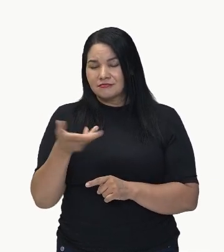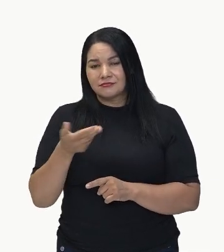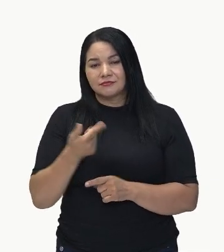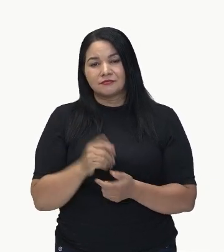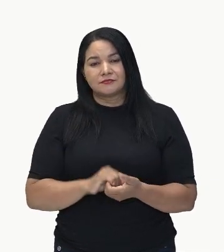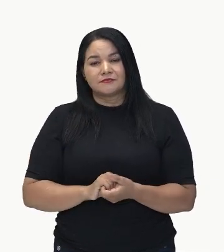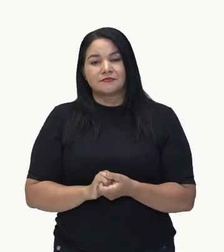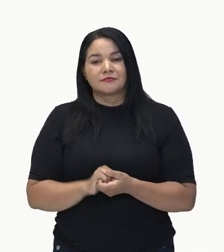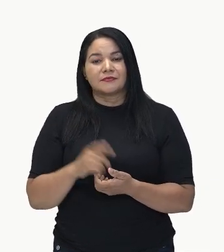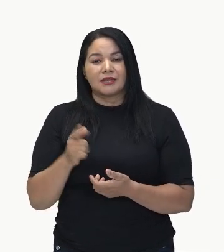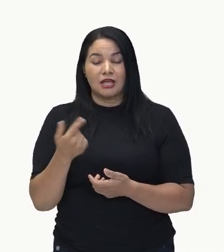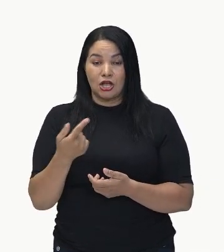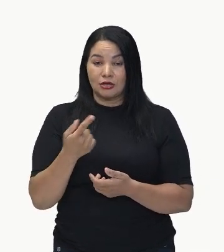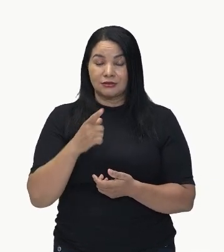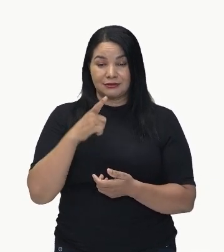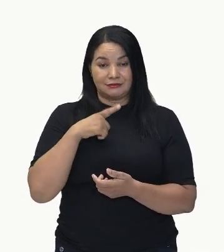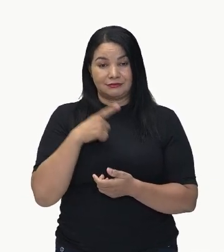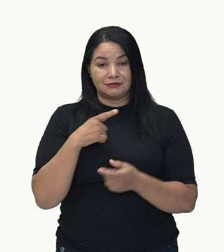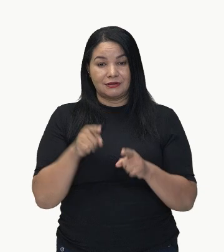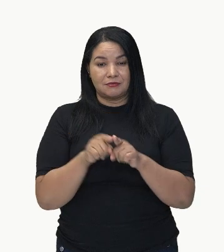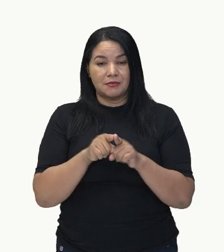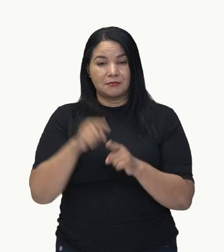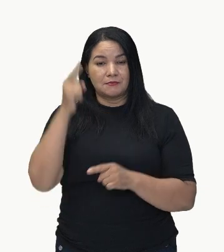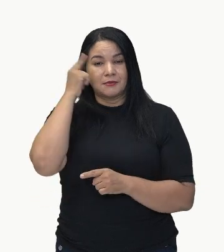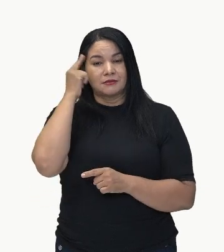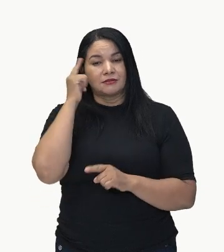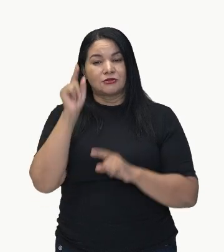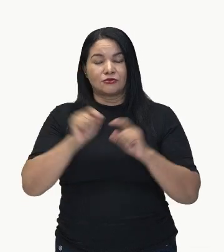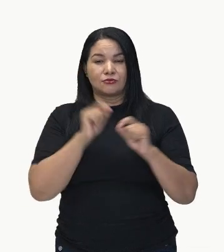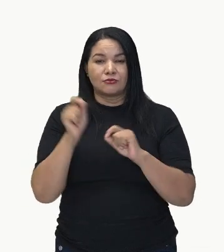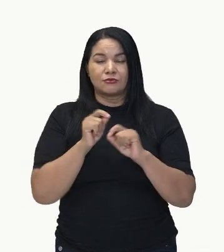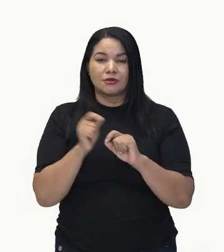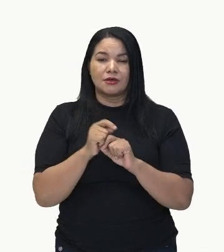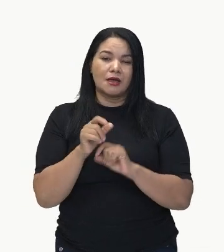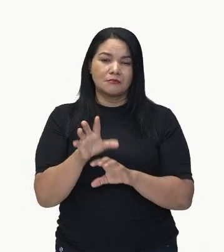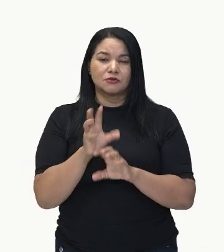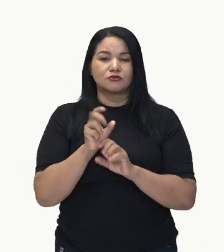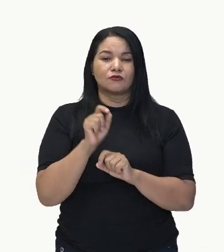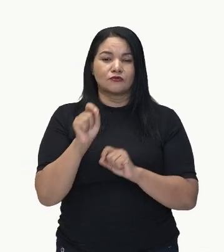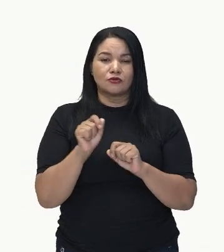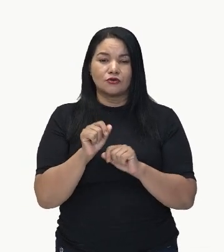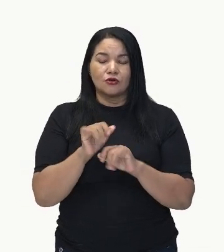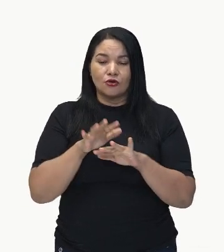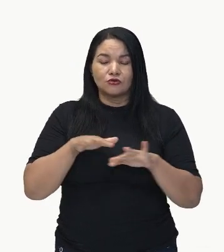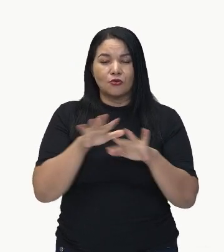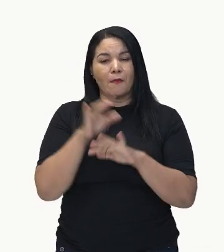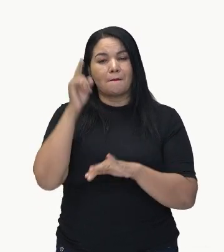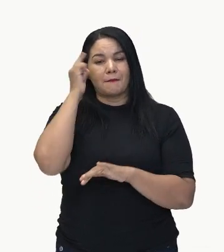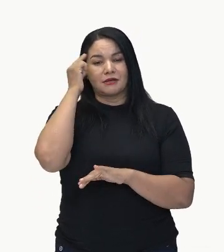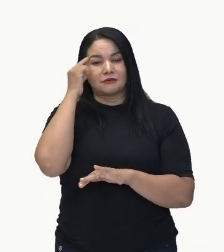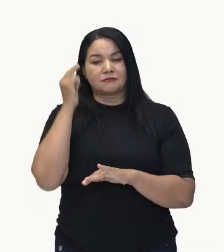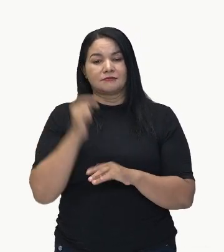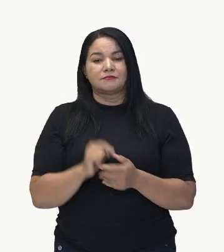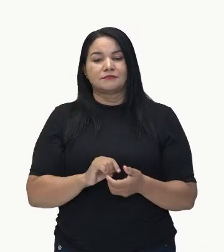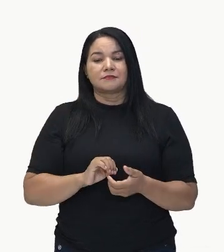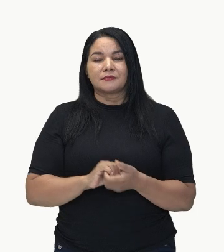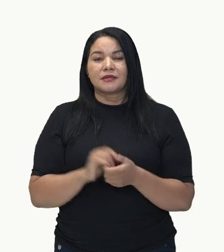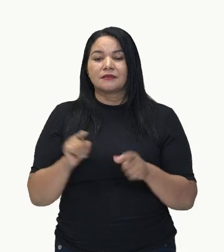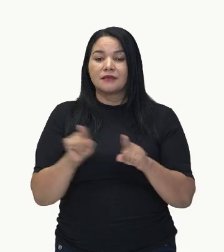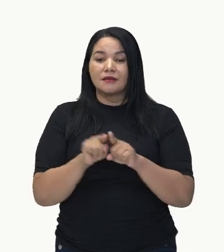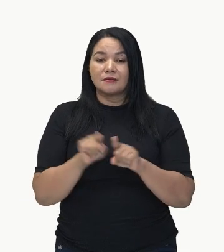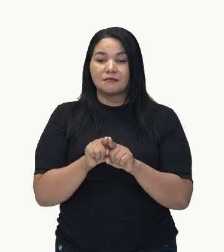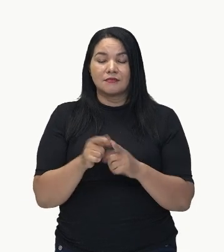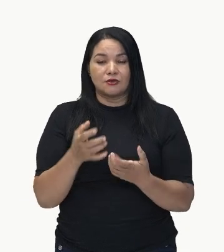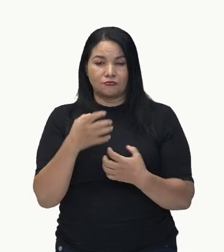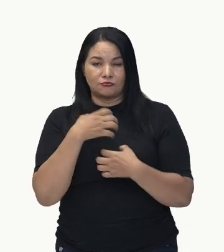sermos. Isto pensando, mediamente absorve todos mais pensamentos. O mesmo breve ser da